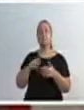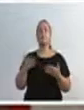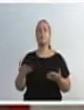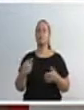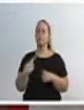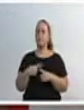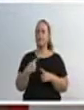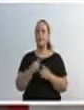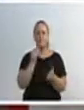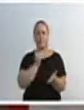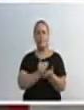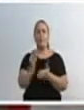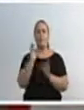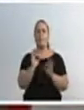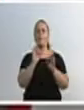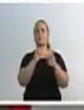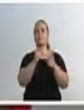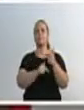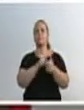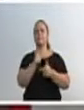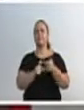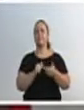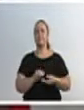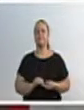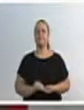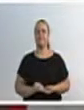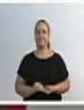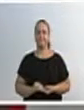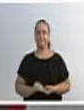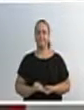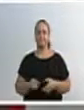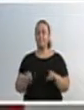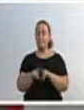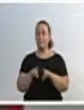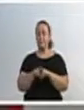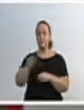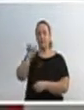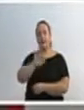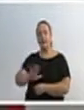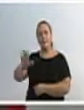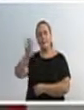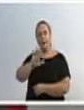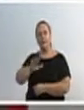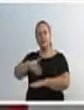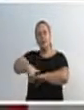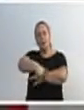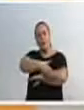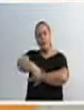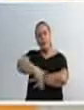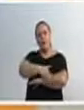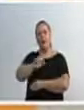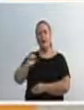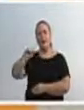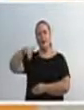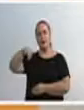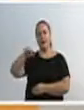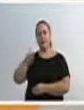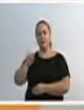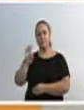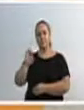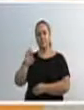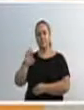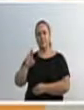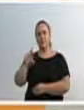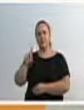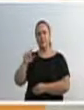iniciativa. Muito obrigado. Também quero botar aqui as imagens da rua Amsterdã, que iniciou quando eu era vice-prefeito,